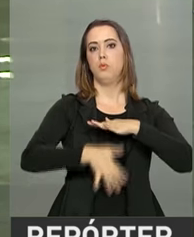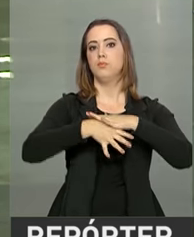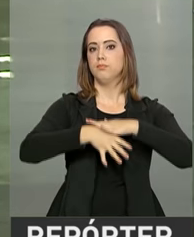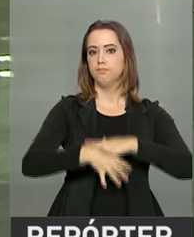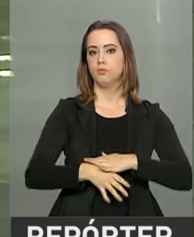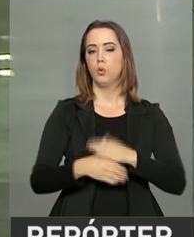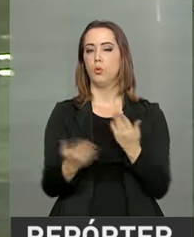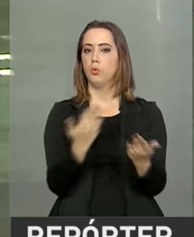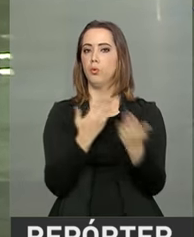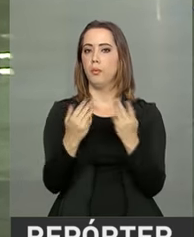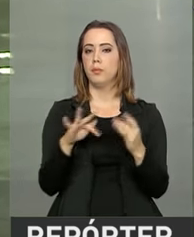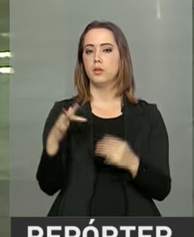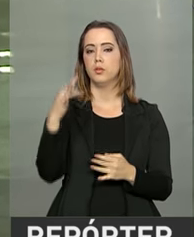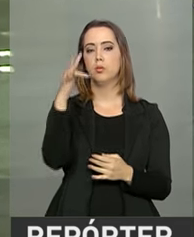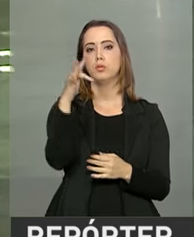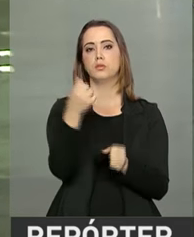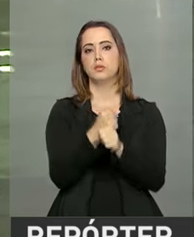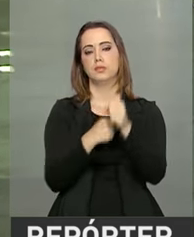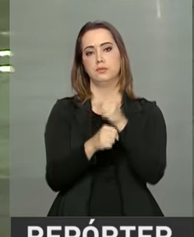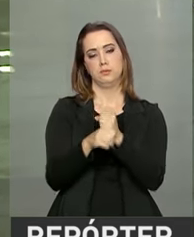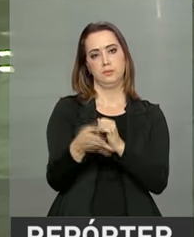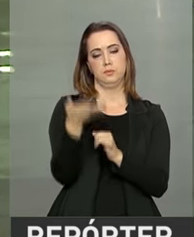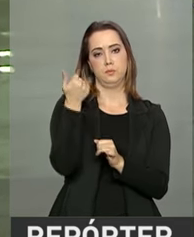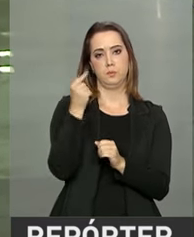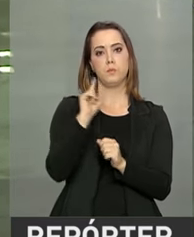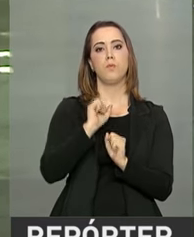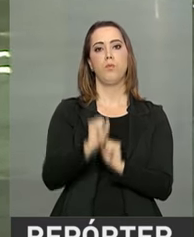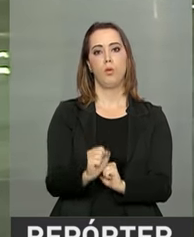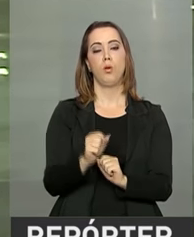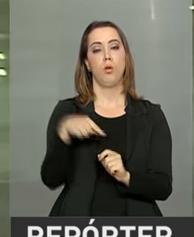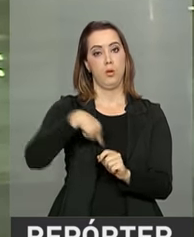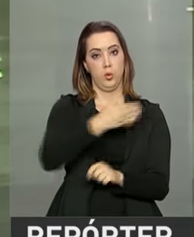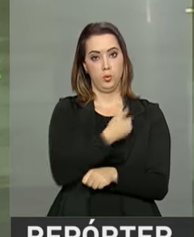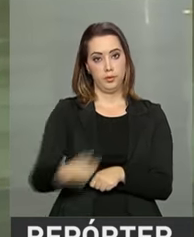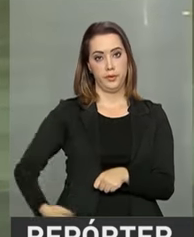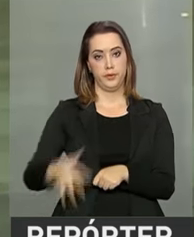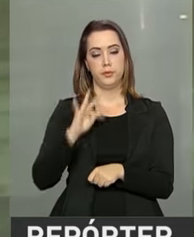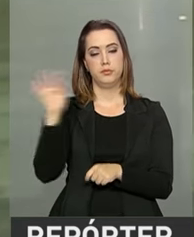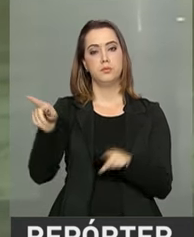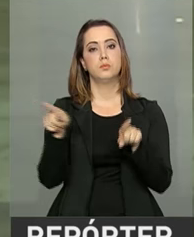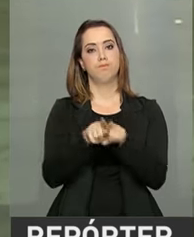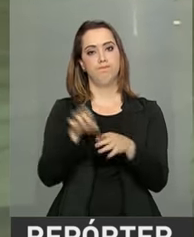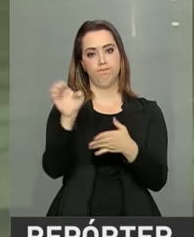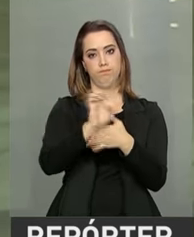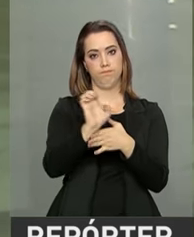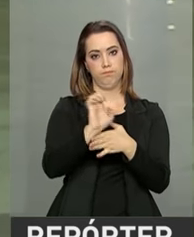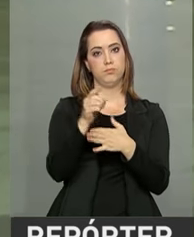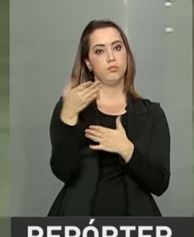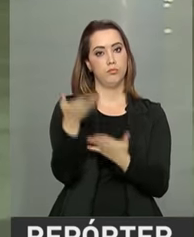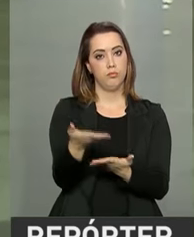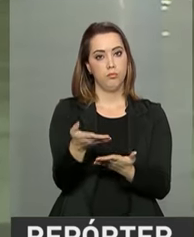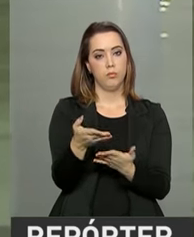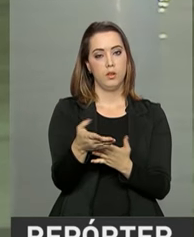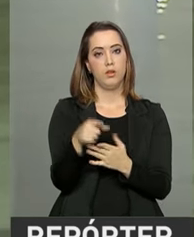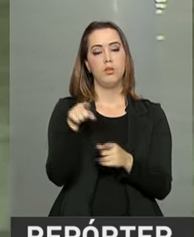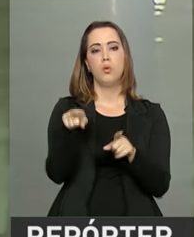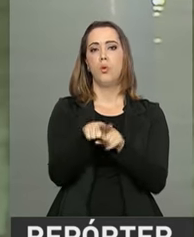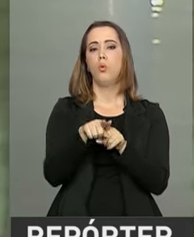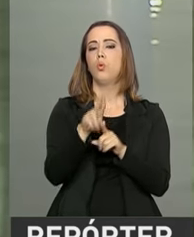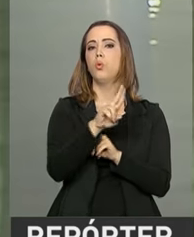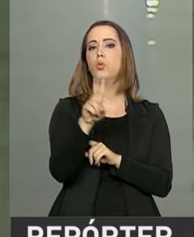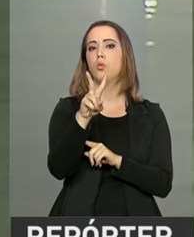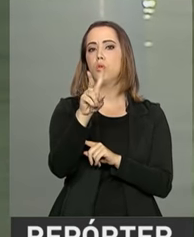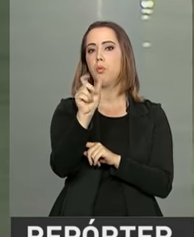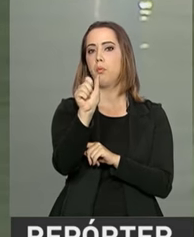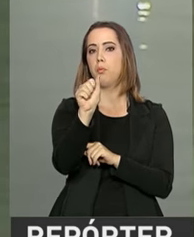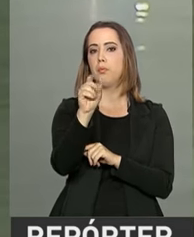referência que se aprovada pelo Congresso Nacional falará tanto para a união quanto para os estados. Valdecir Pascoal,